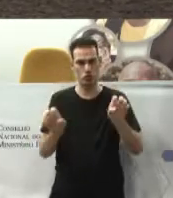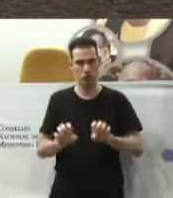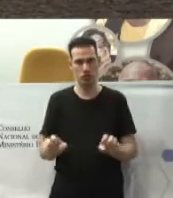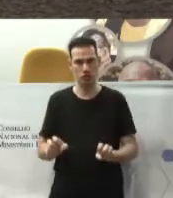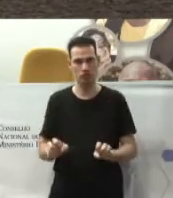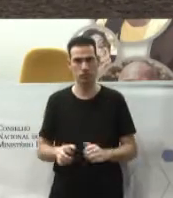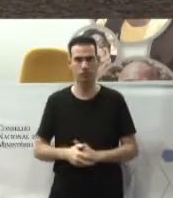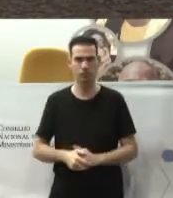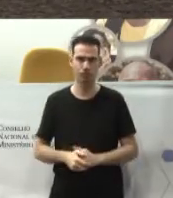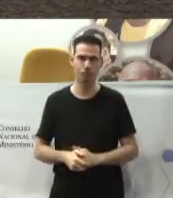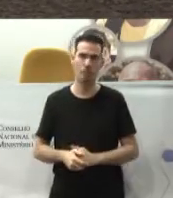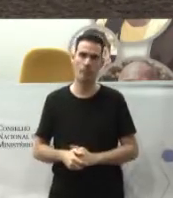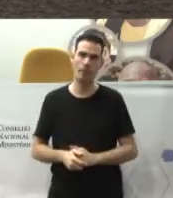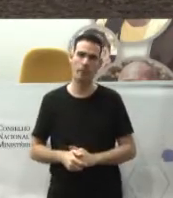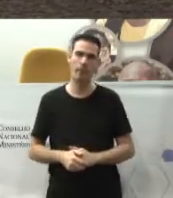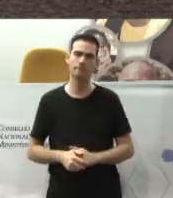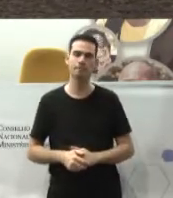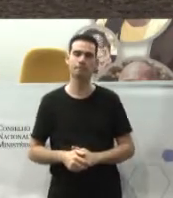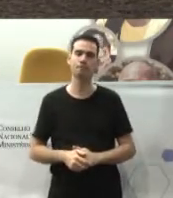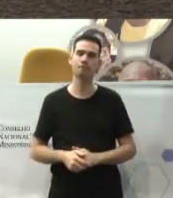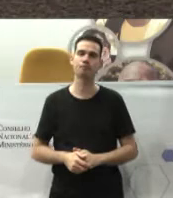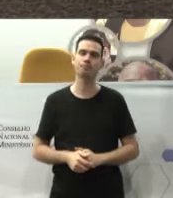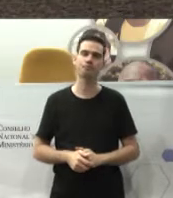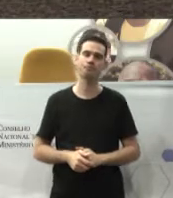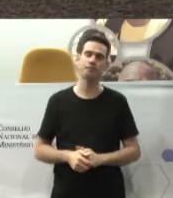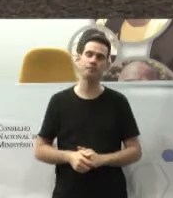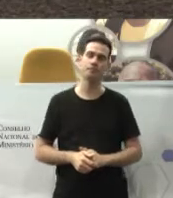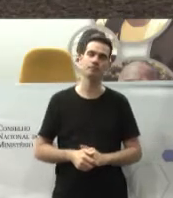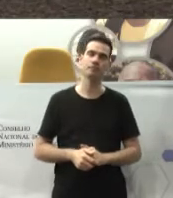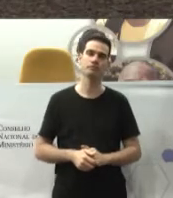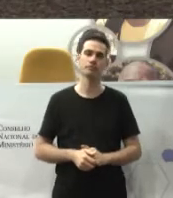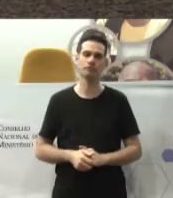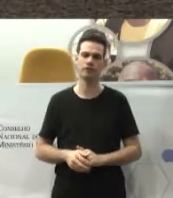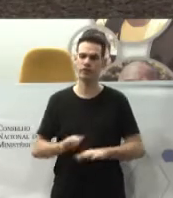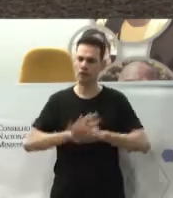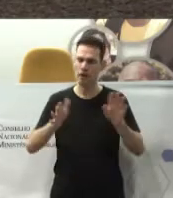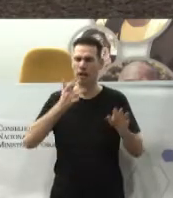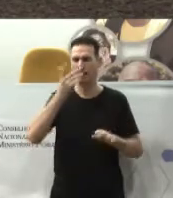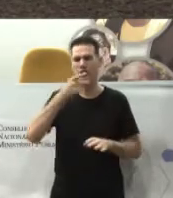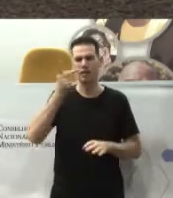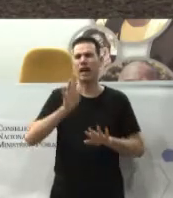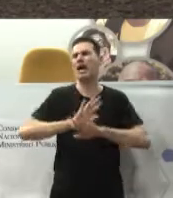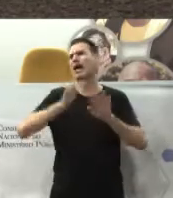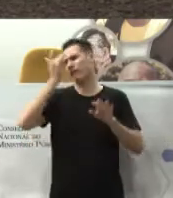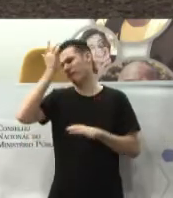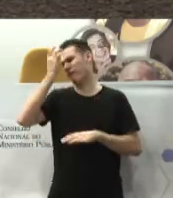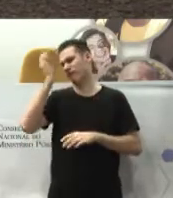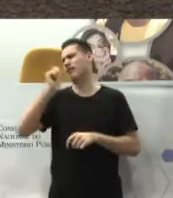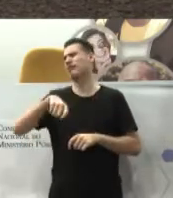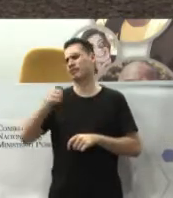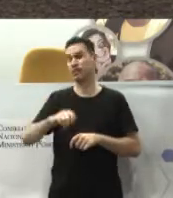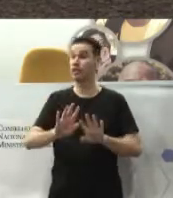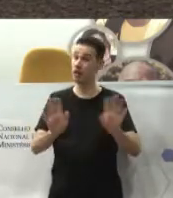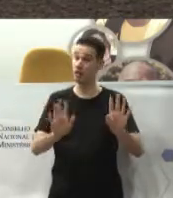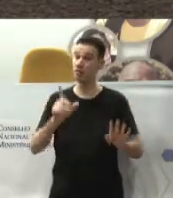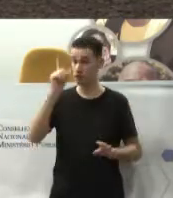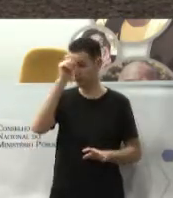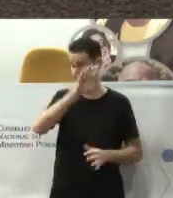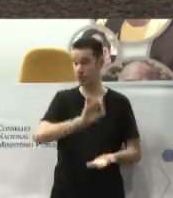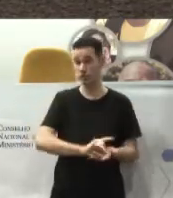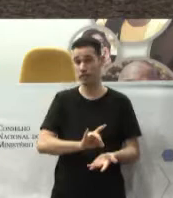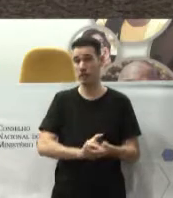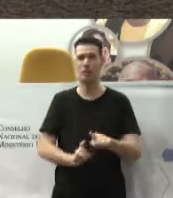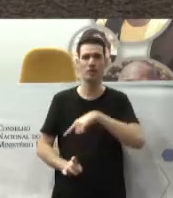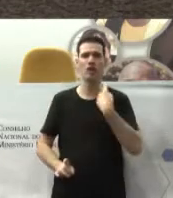estou negando isso. Estou dizendo nada que isso seja fácil. Mas a questão é, nós vamos preferir as